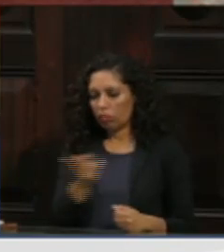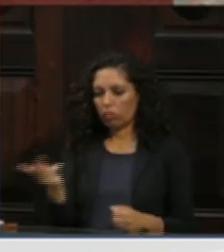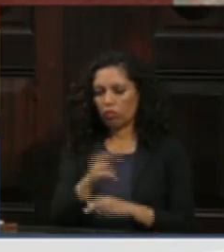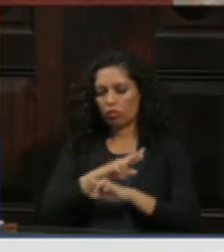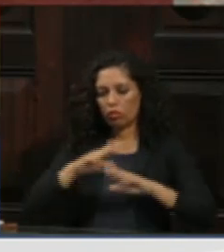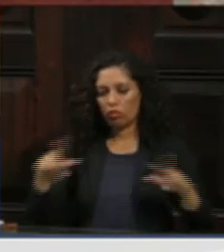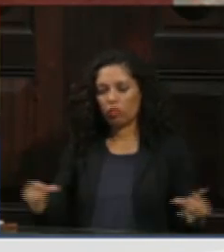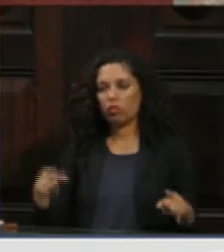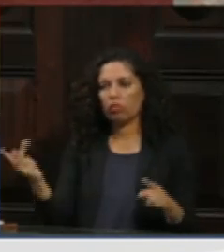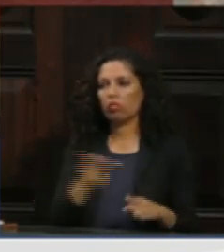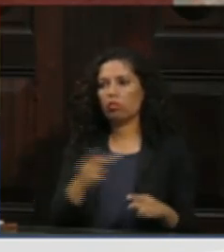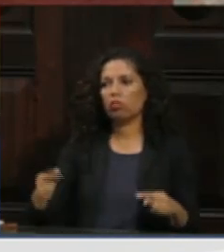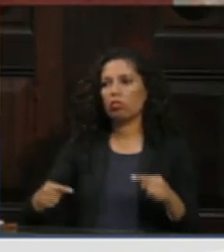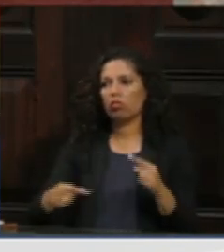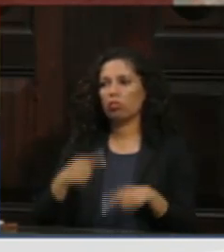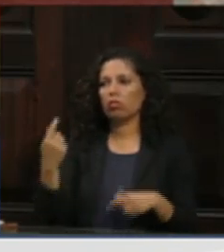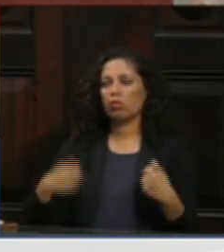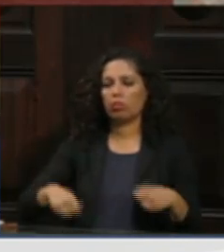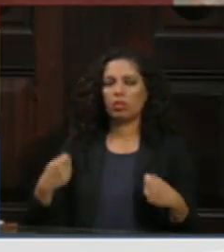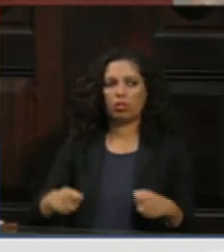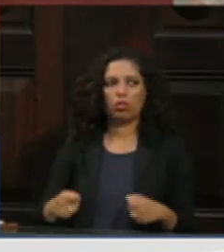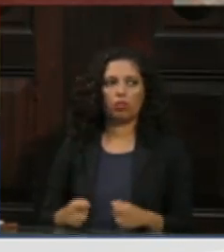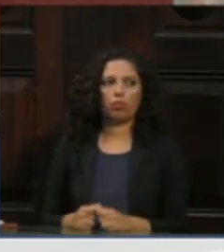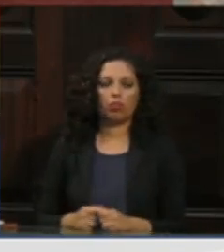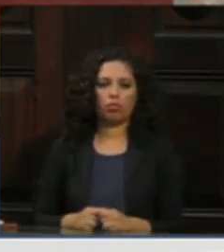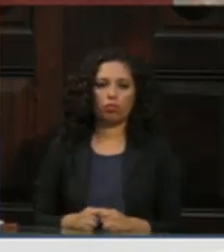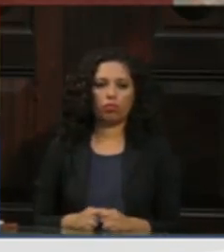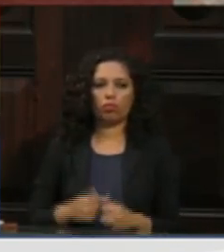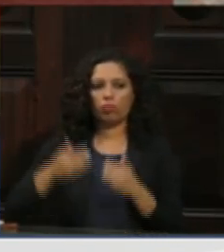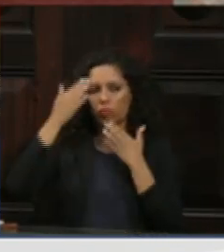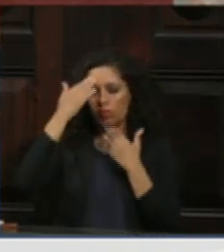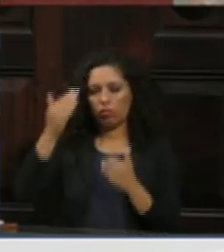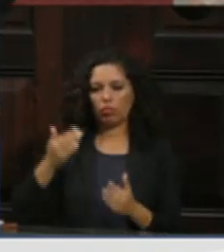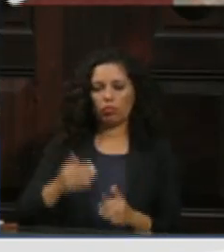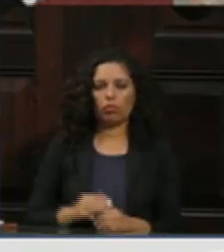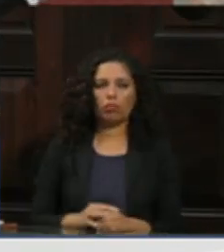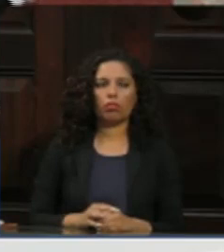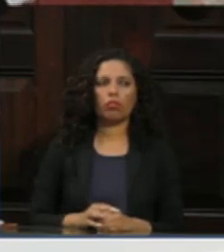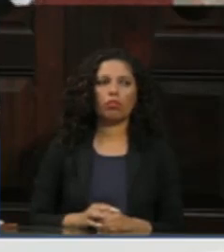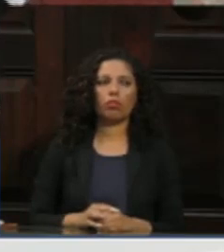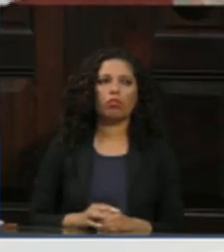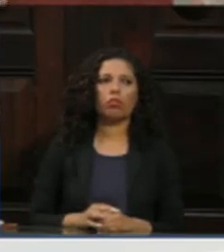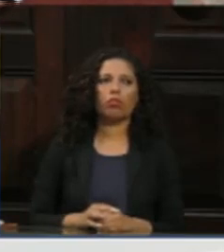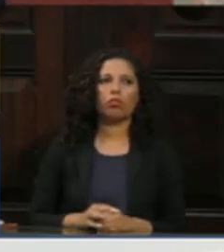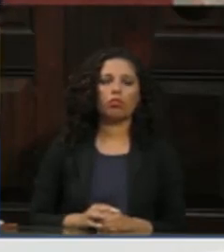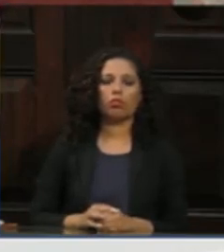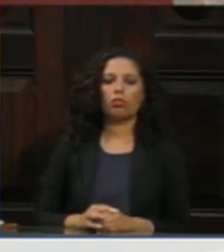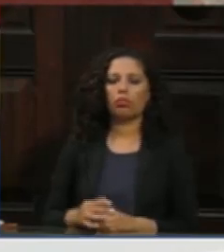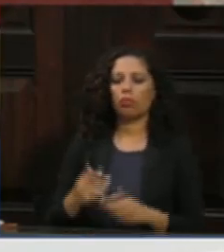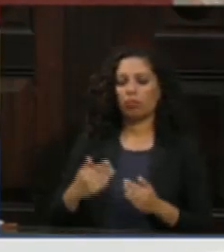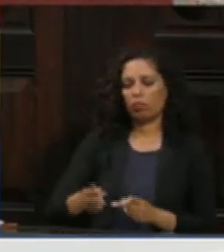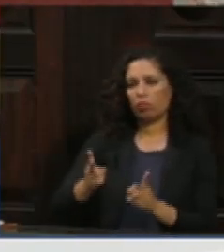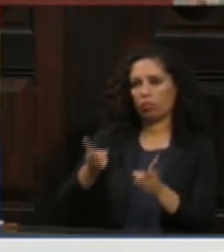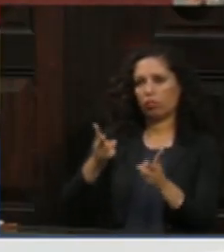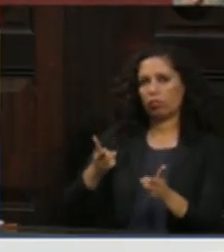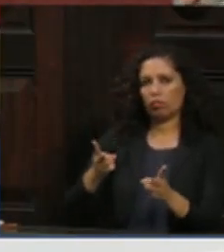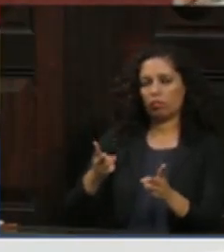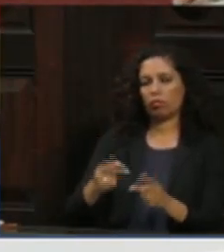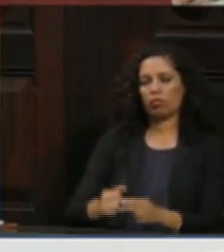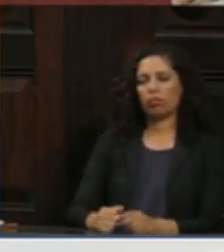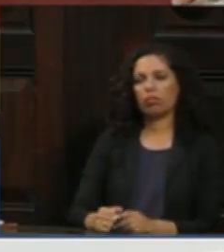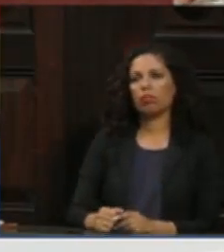de 2 comitês, mas de um comitê único, o Lago São João, mas que tem ali 2 operadoras de uma